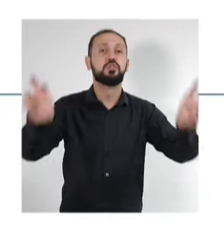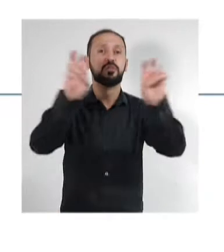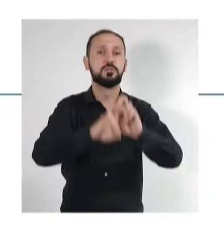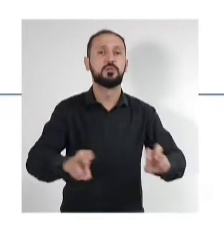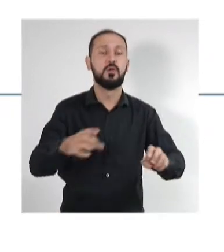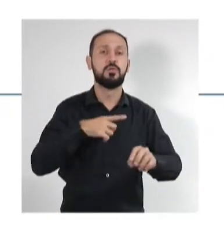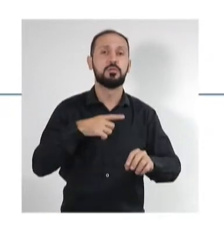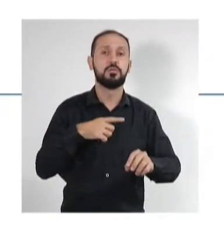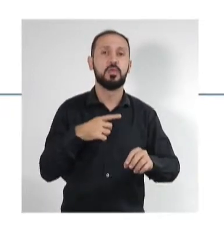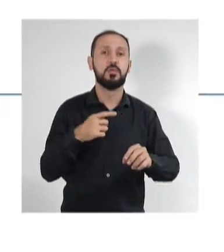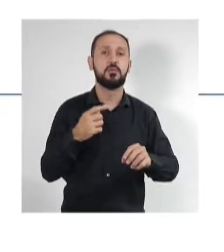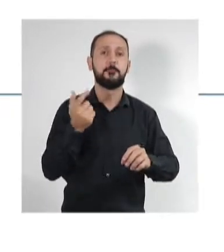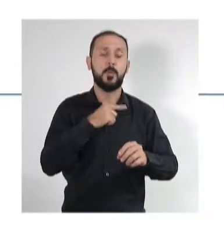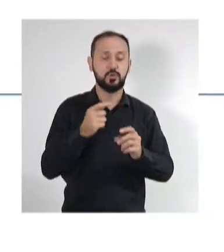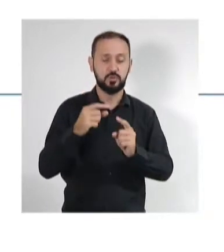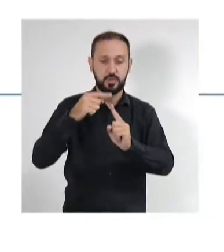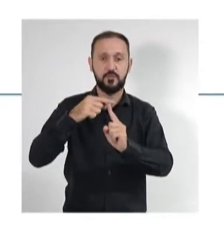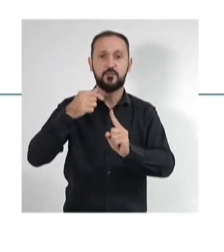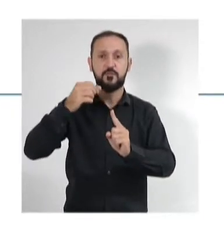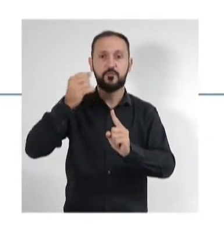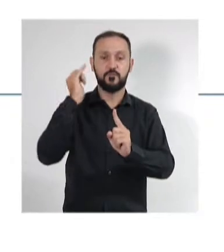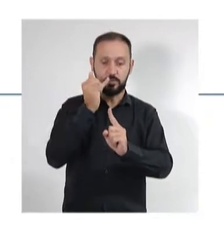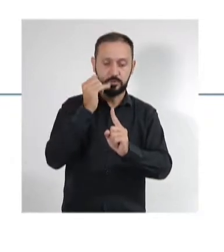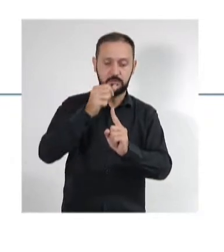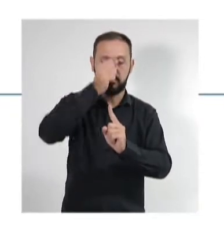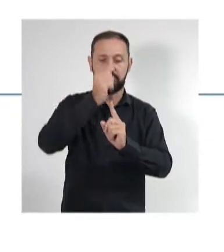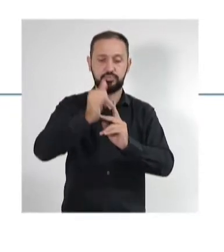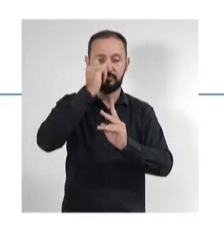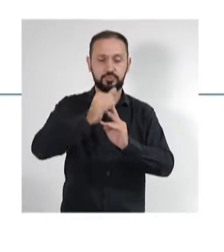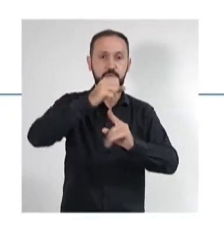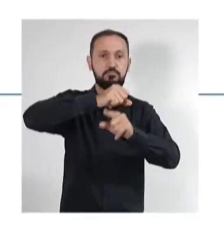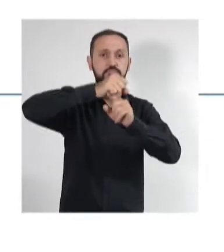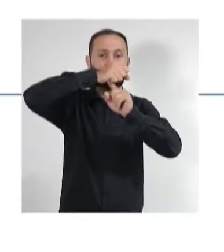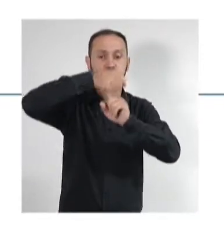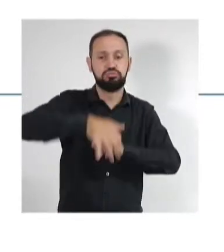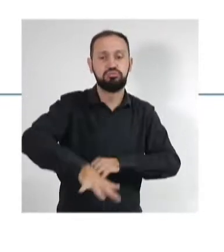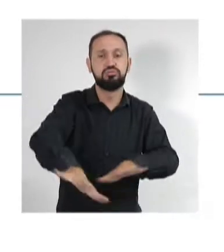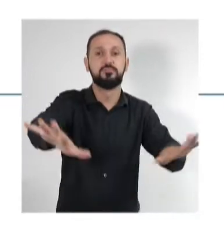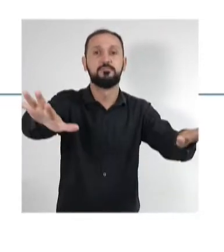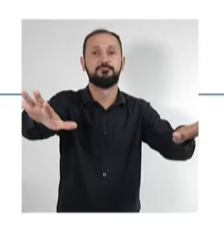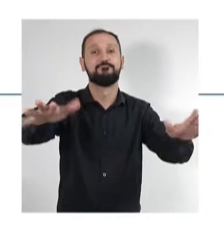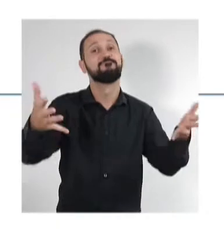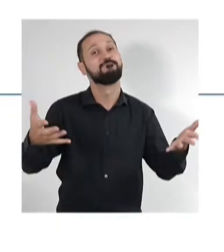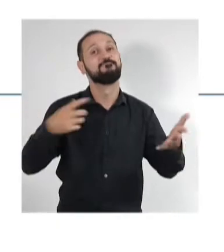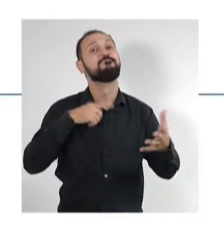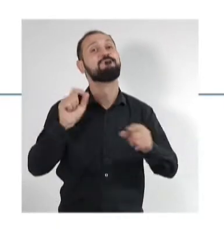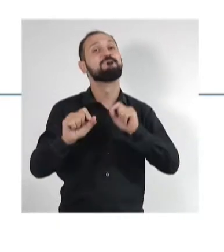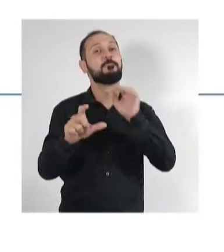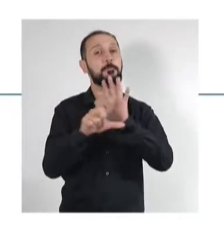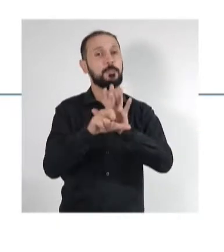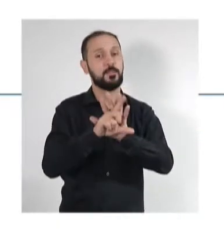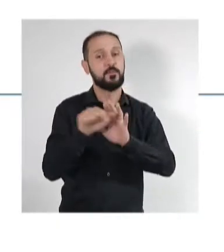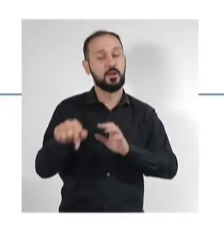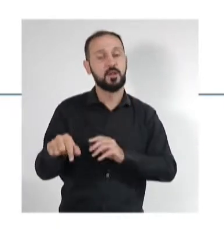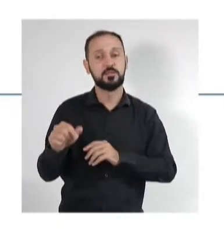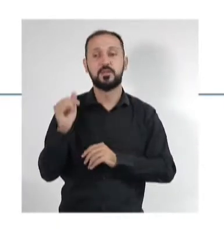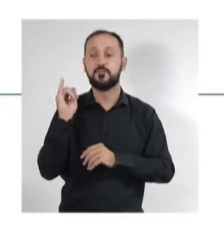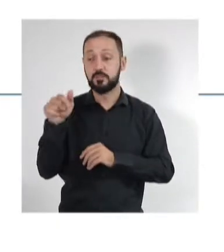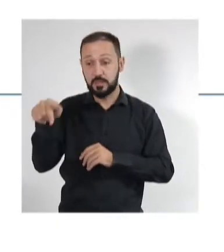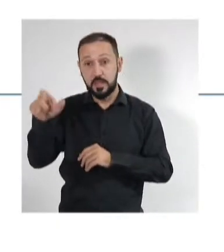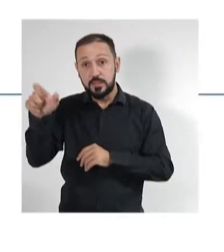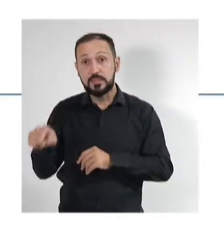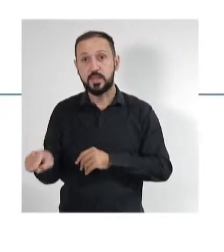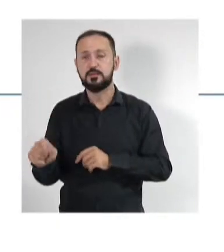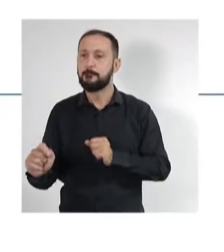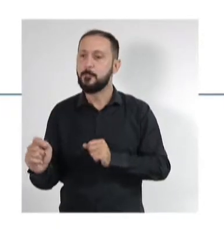são escassas, então elas podem ser compartilhadas e trocadas infinitamente. O que a legislação vem estabelecer? Ela vem dizer, olha, o dado pertence a fulano,